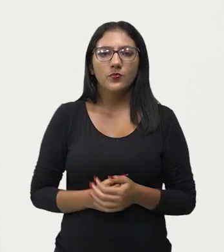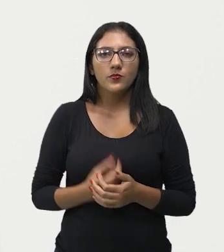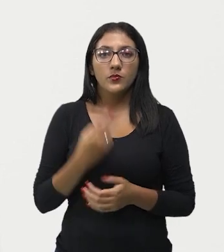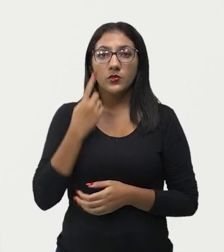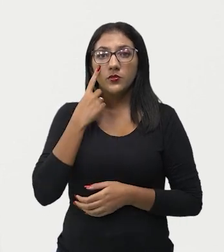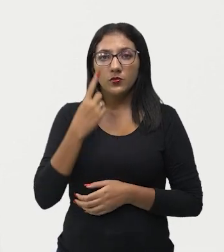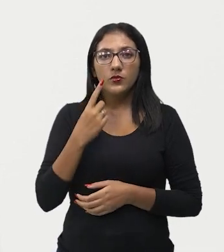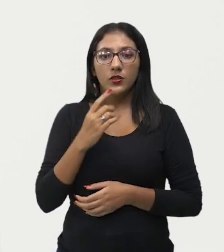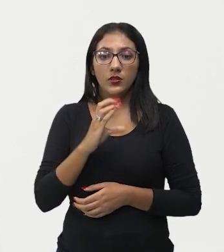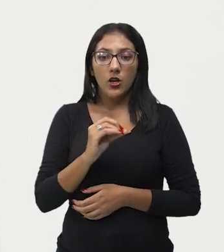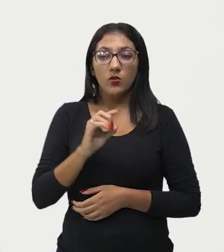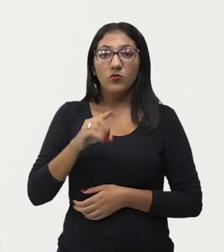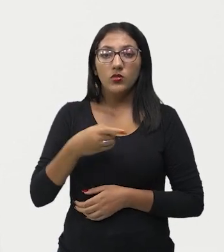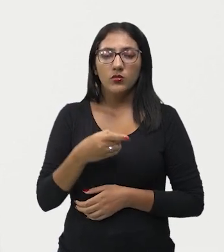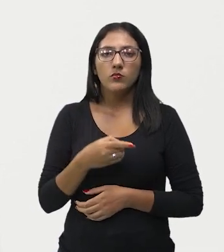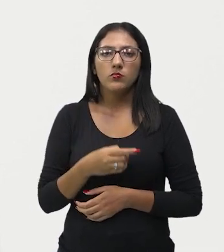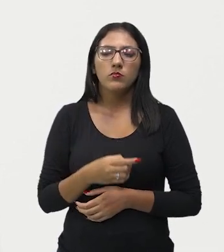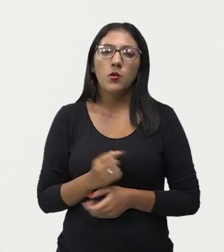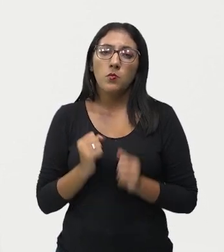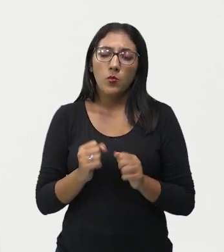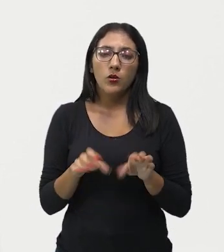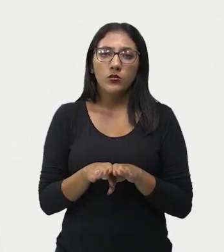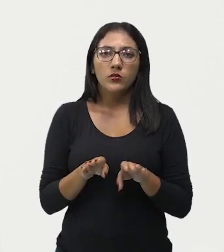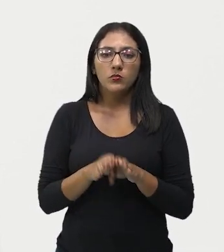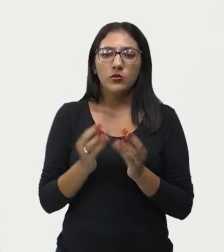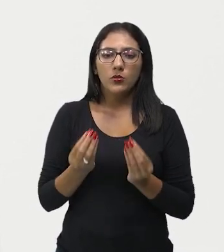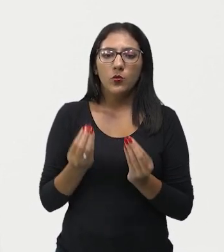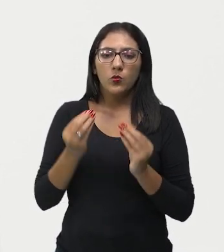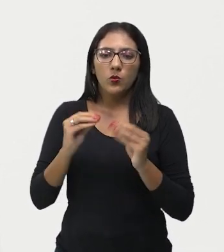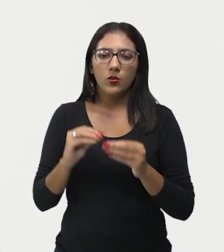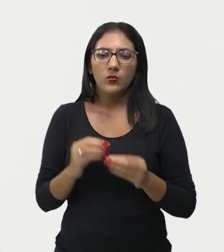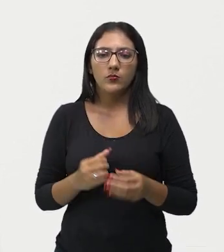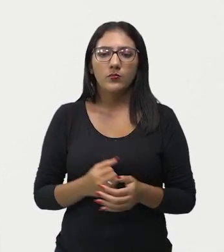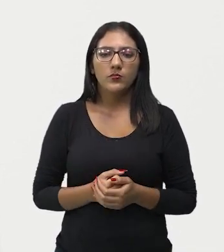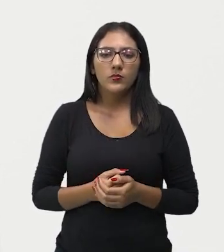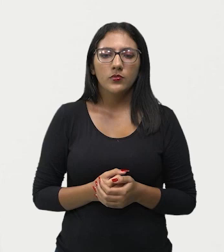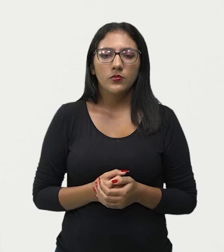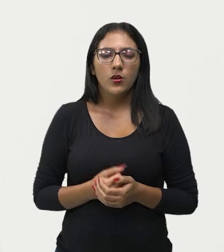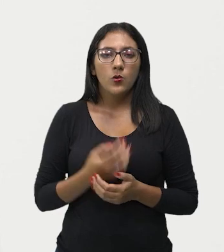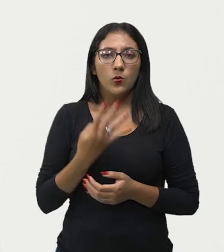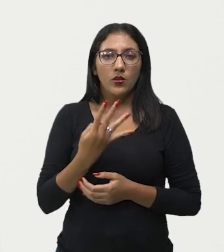Isso em decimal, que pode também representar na forma de fração, sendo 45%.